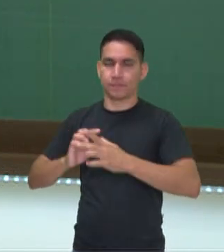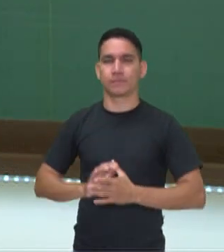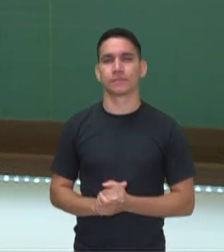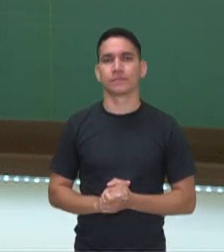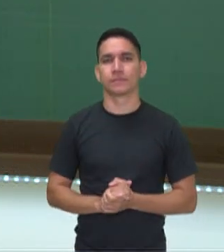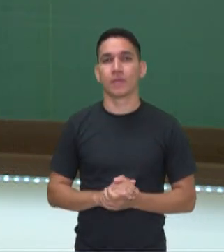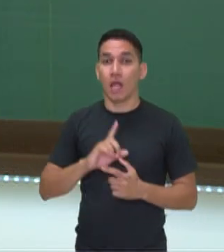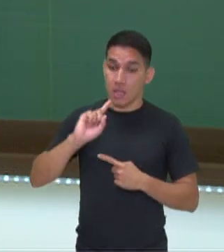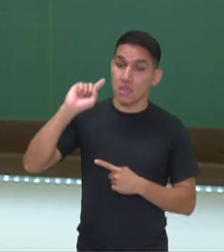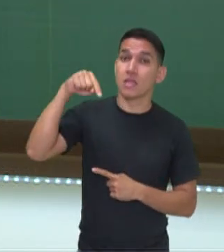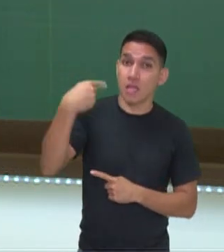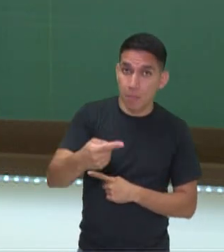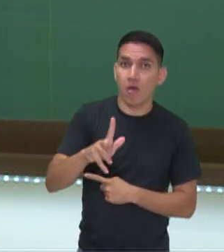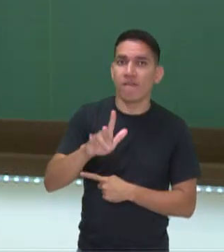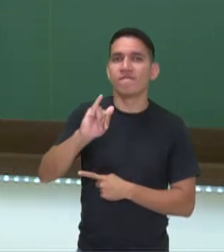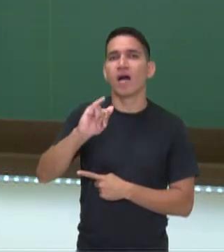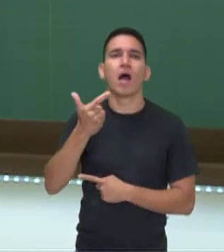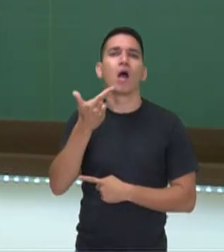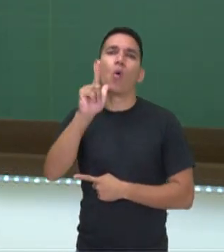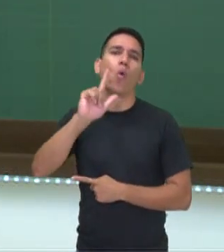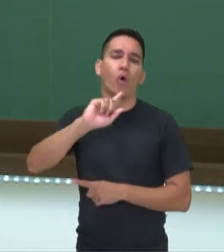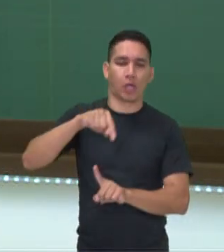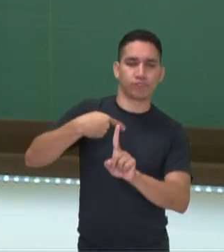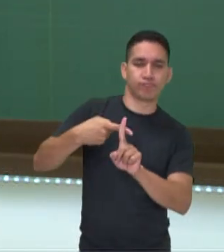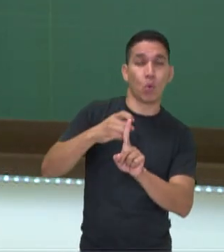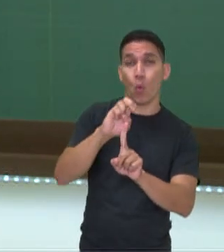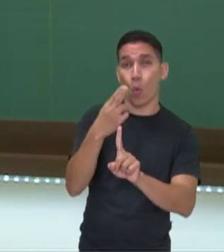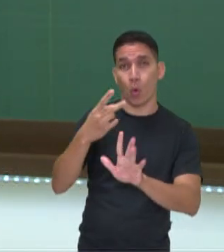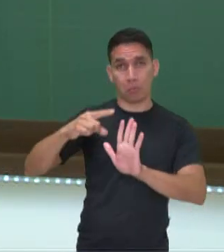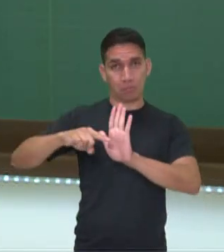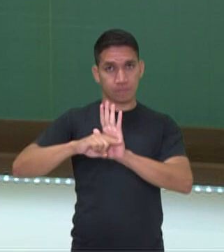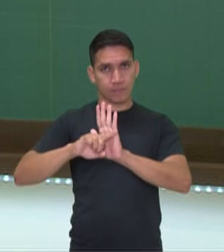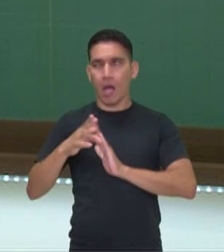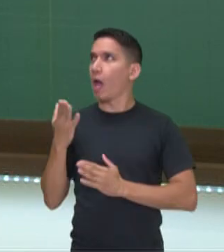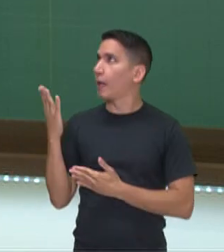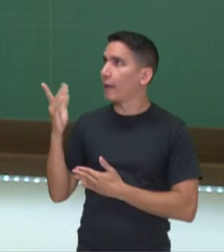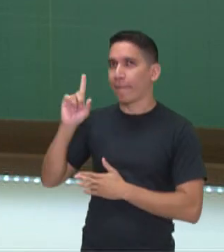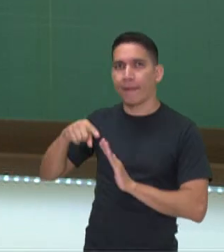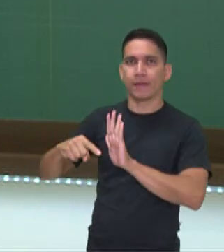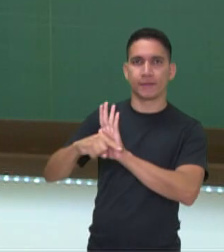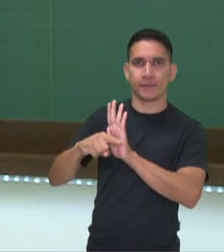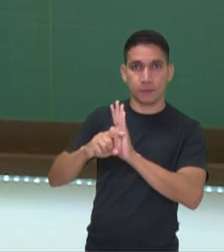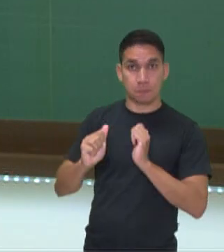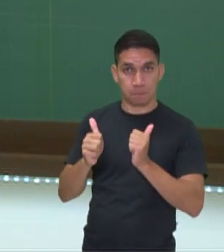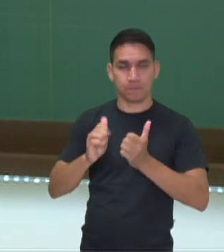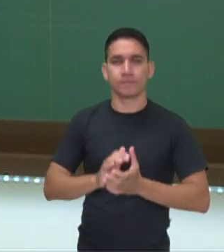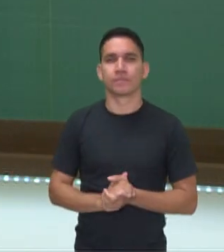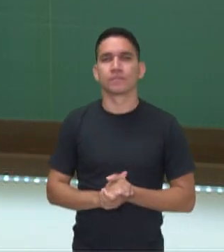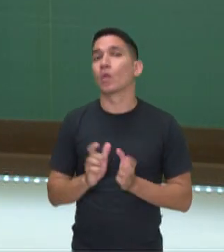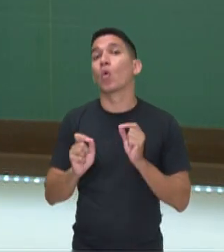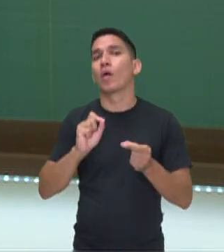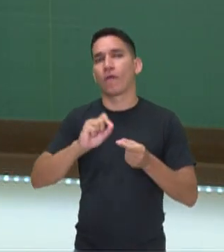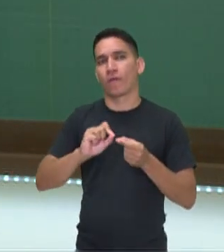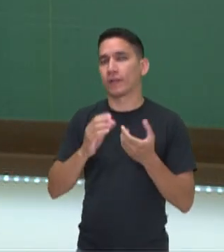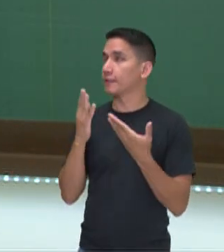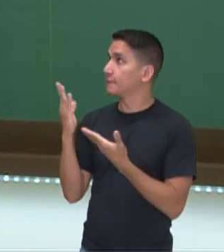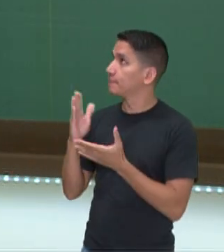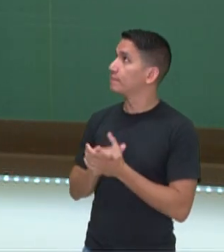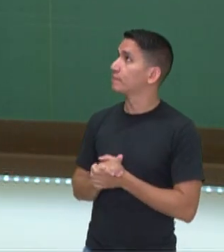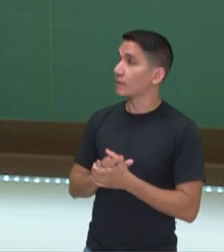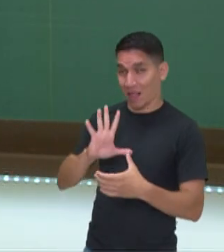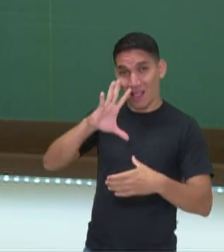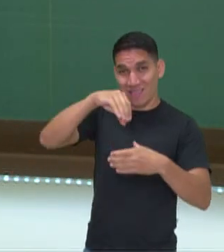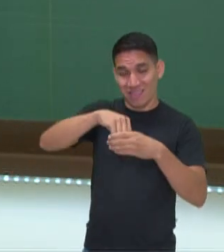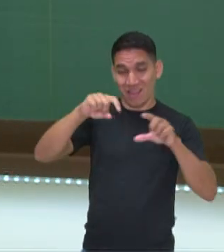multiplicação. Depois eu resolvo a adição ou subtração. No nosso caso, é uma subtração. Então, o que vai acontecer aqui, ó?